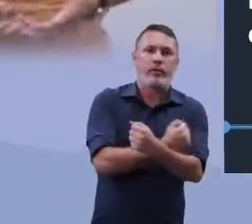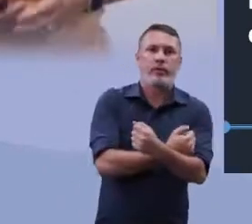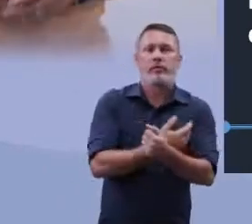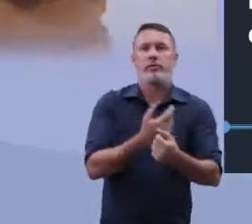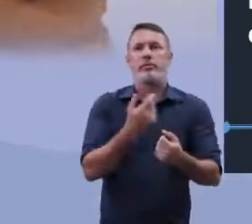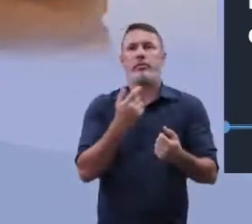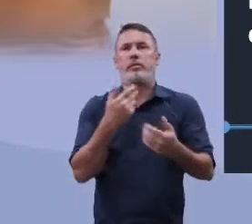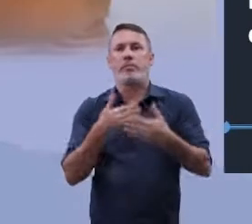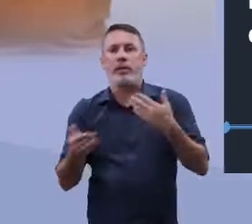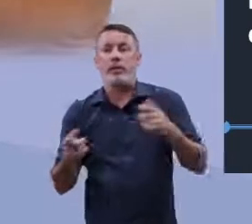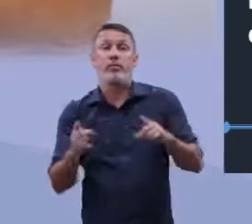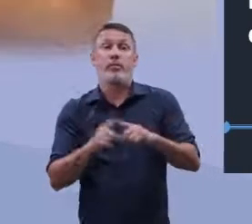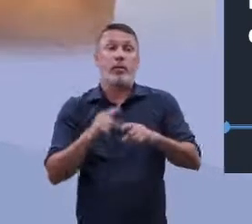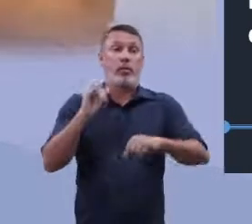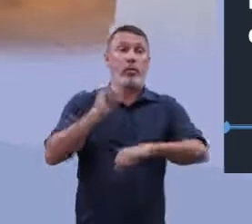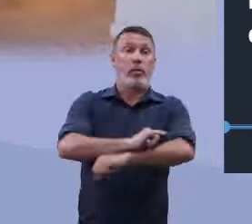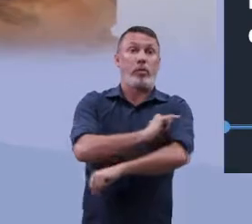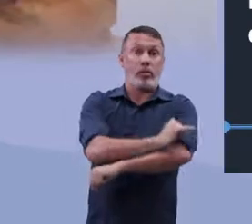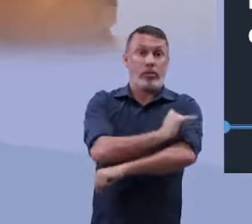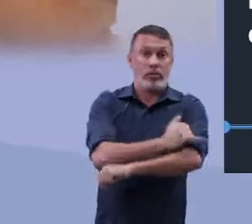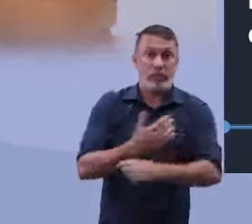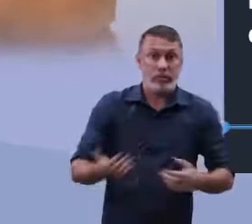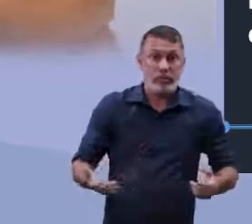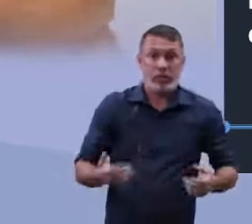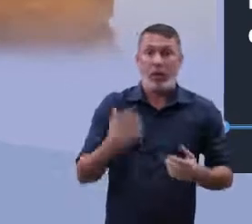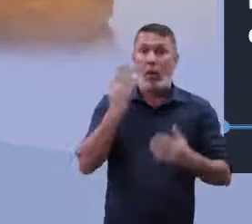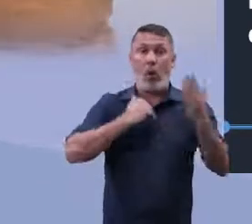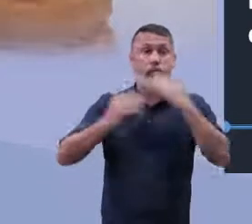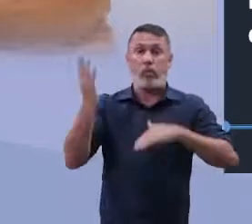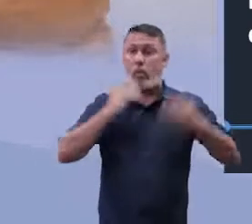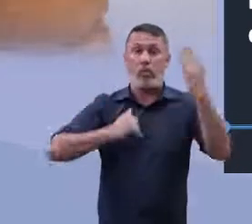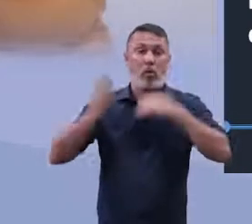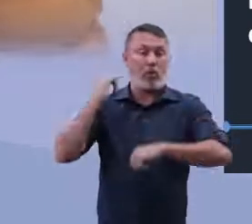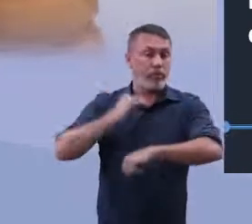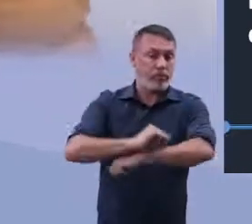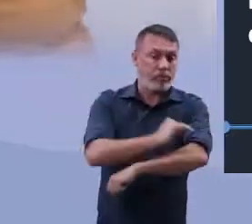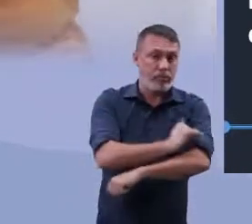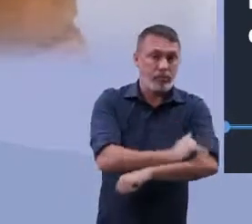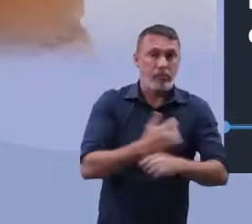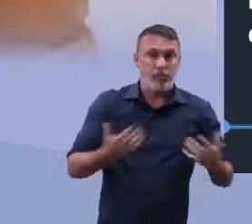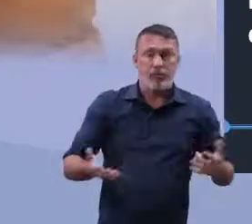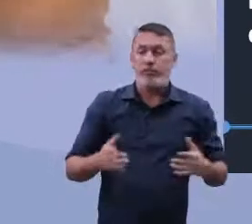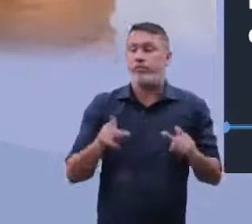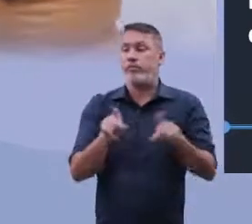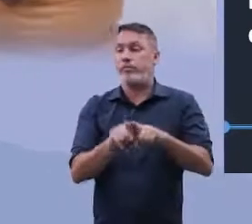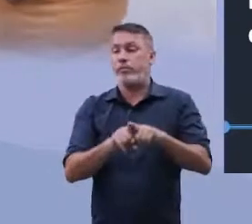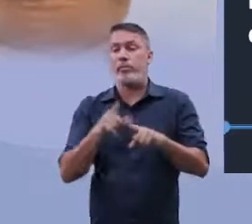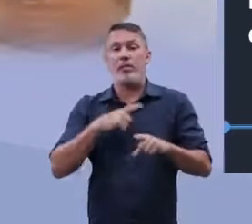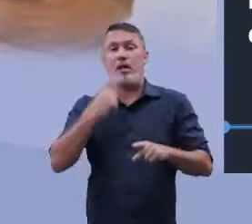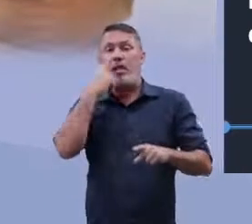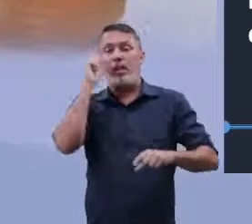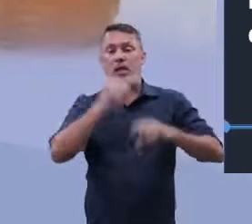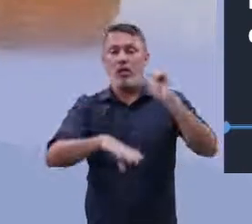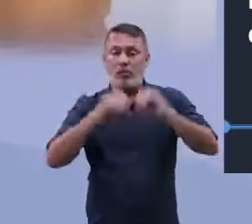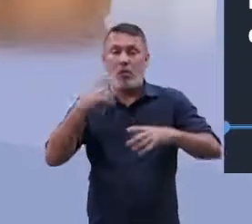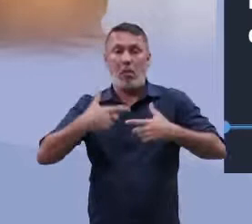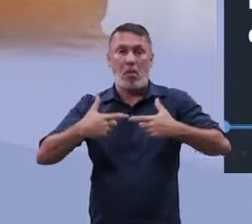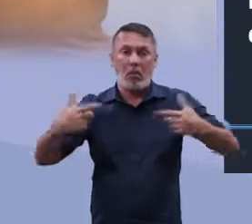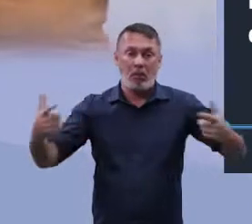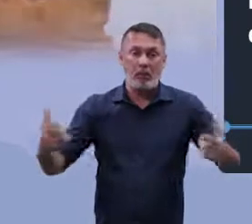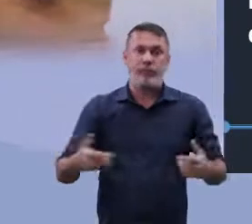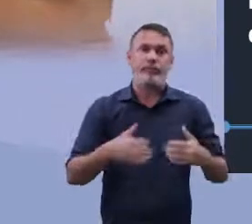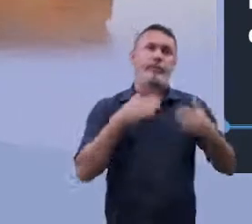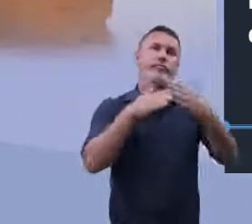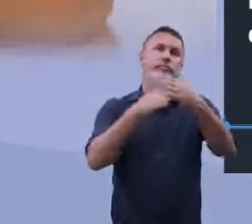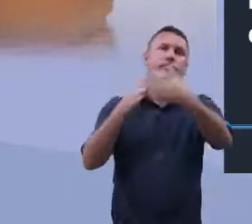em compra, a ideia da obesidade com o consumismo voltado para a alimentação, aumento da produção de lixo,